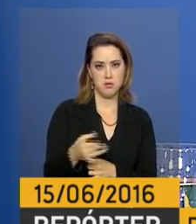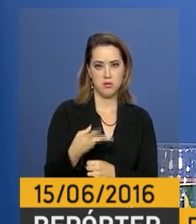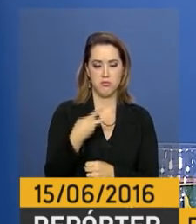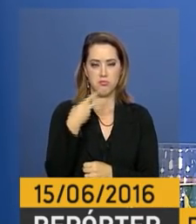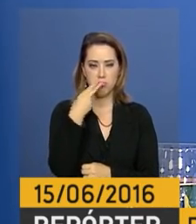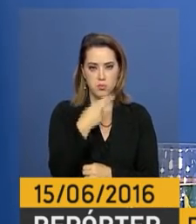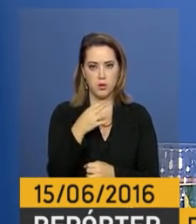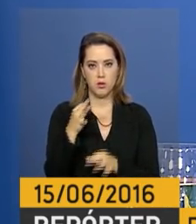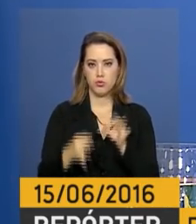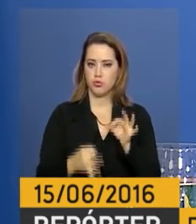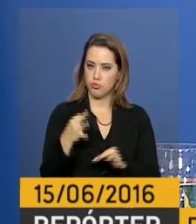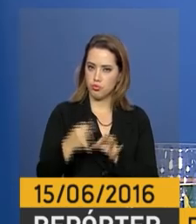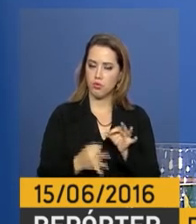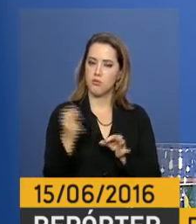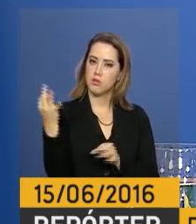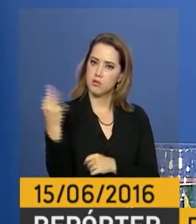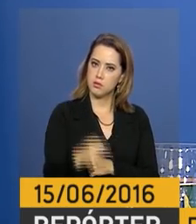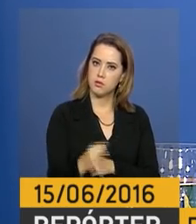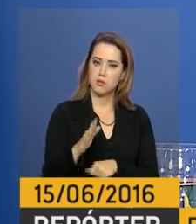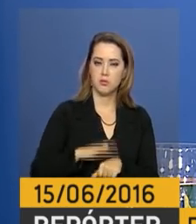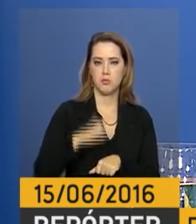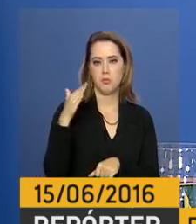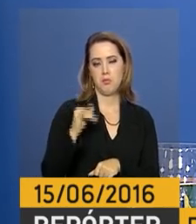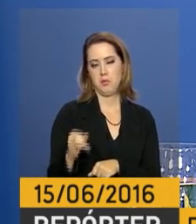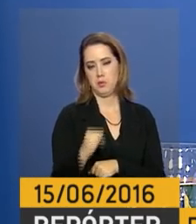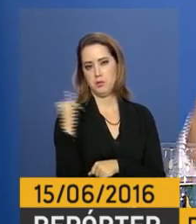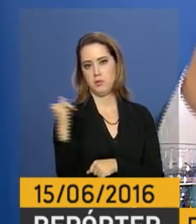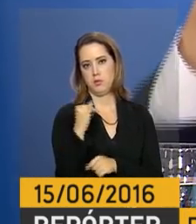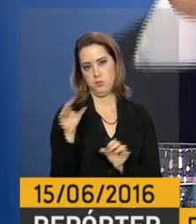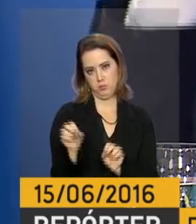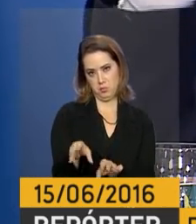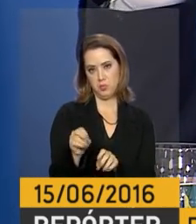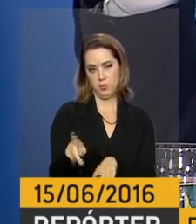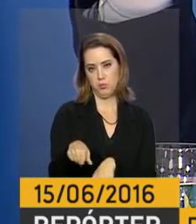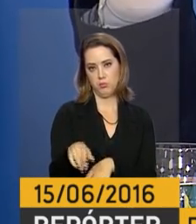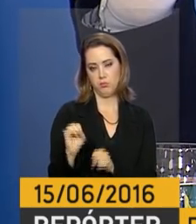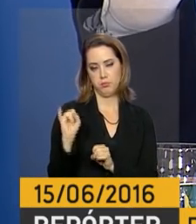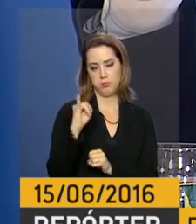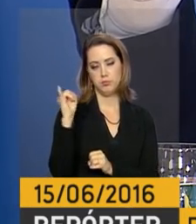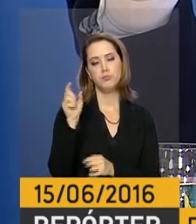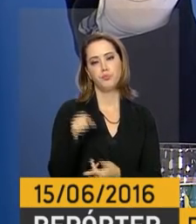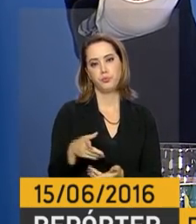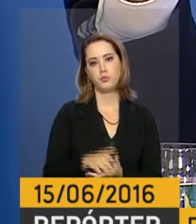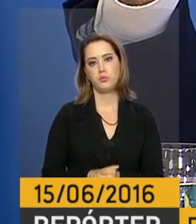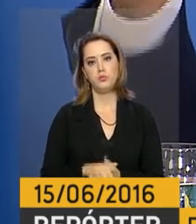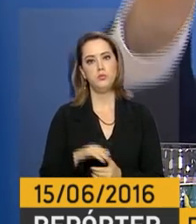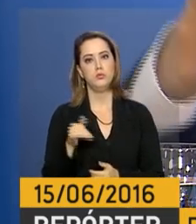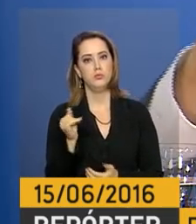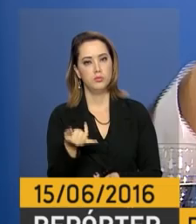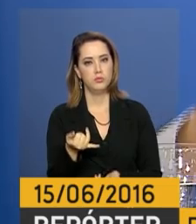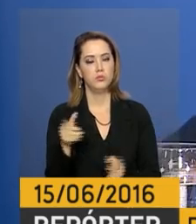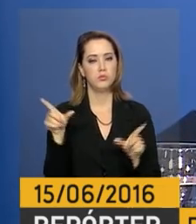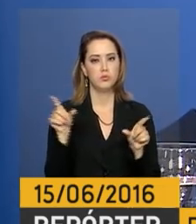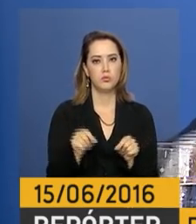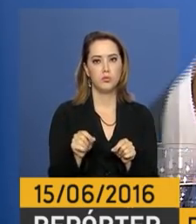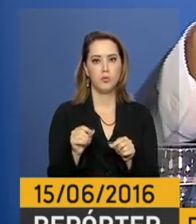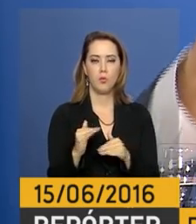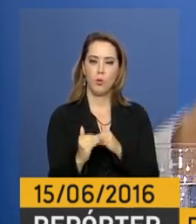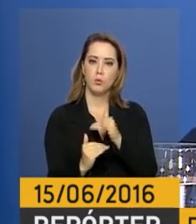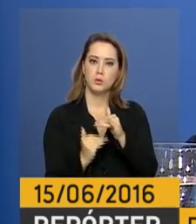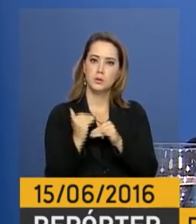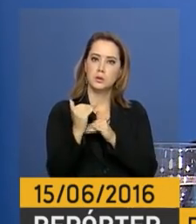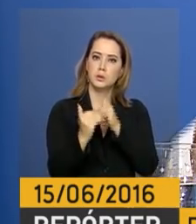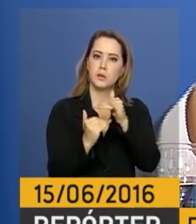possam ser eh diminuídas. Em resumo, prevalece um teto de crescimento, mas